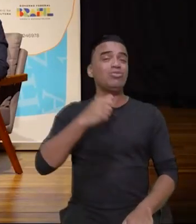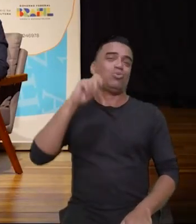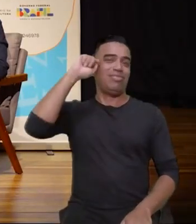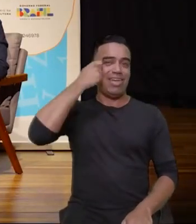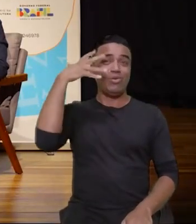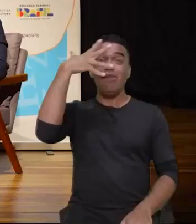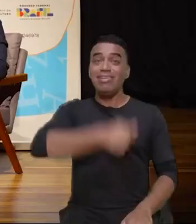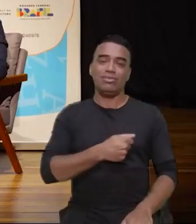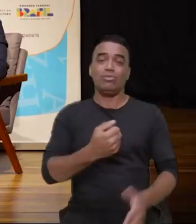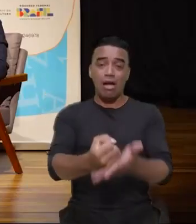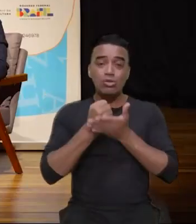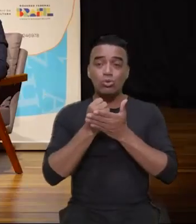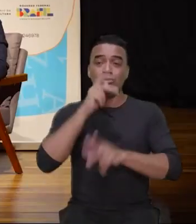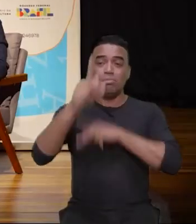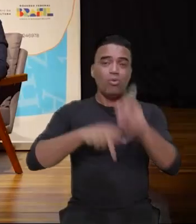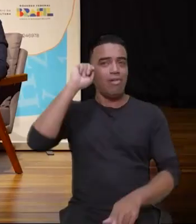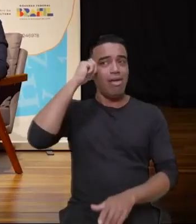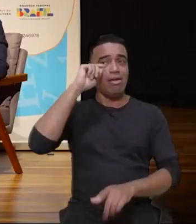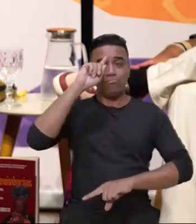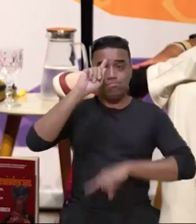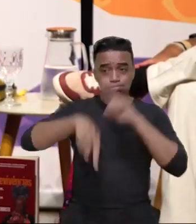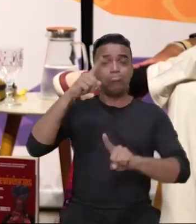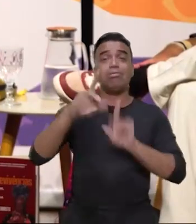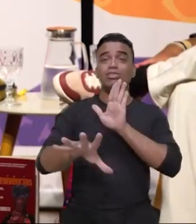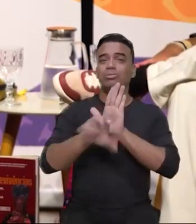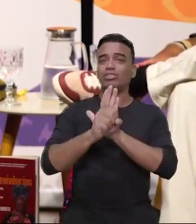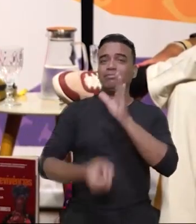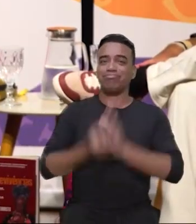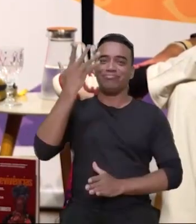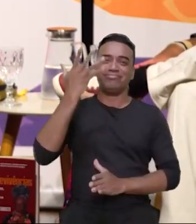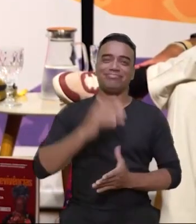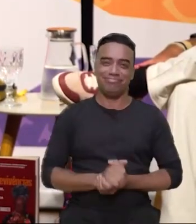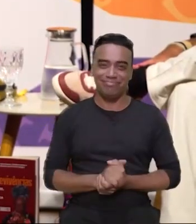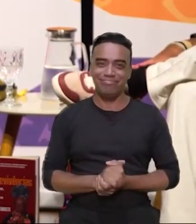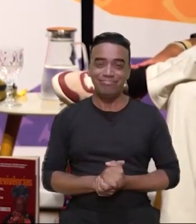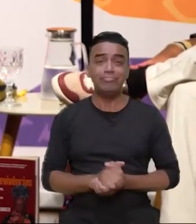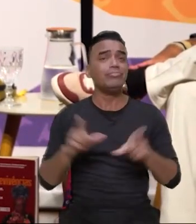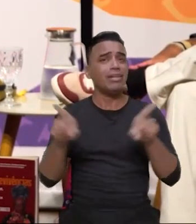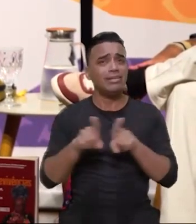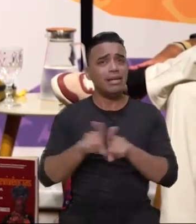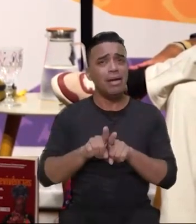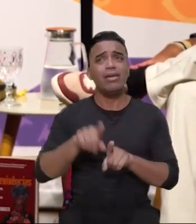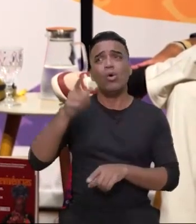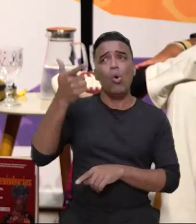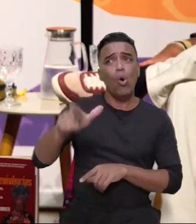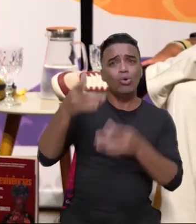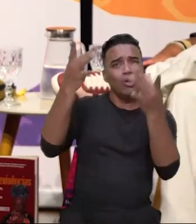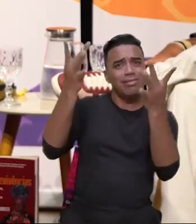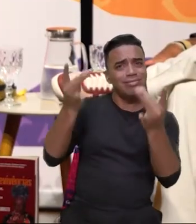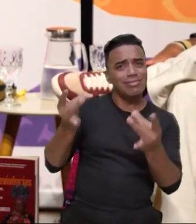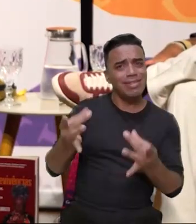nos ajuda a construir a nossa subjetividade. E tem mais um detalhe